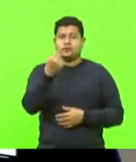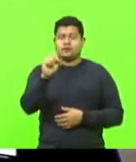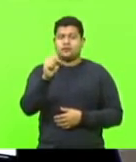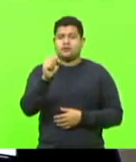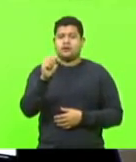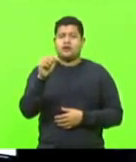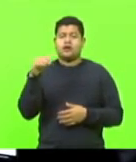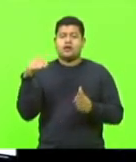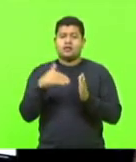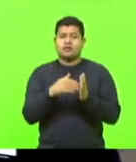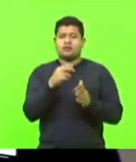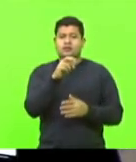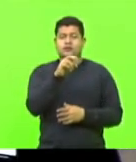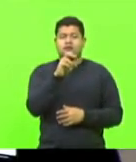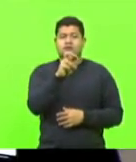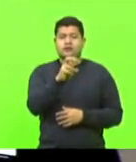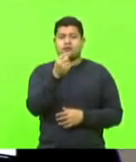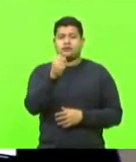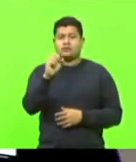578/580 e